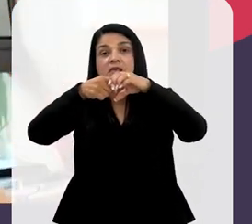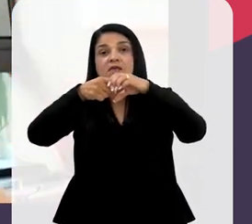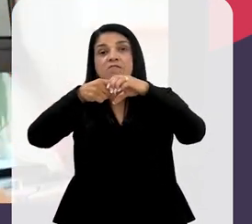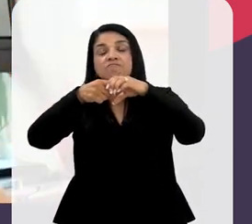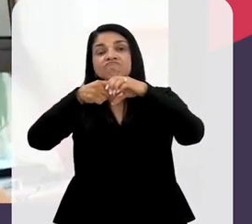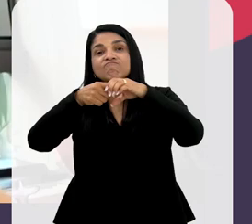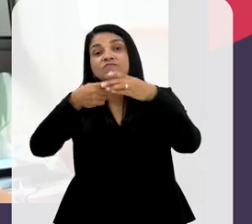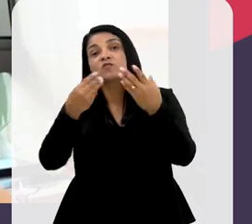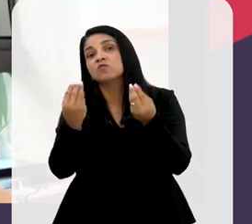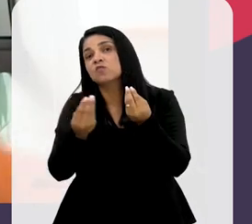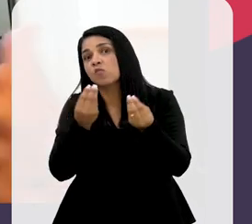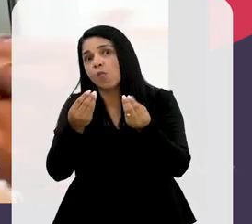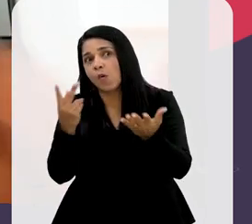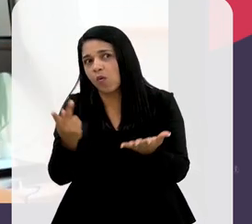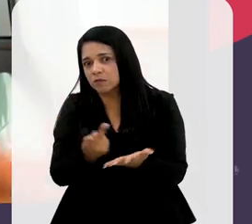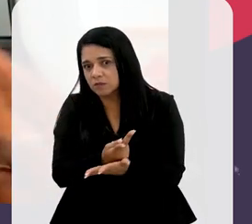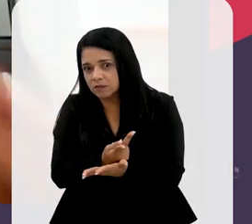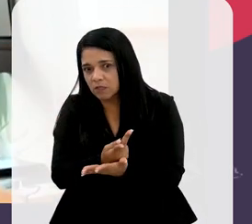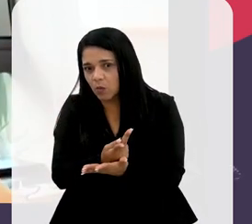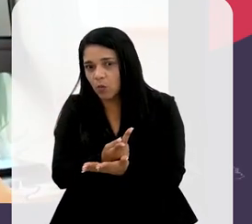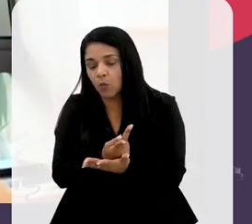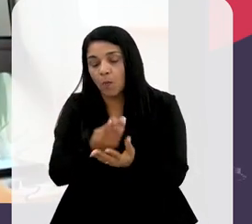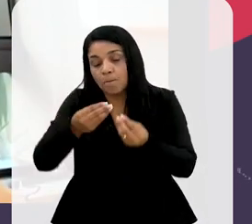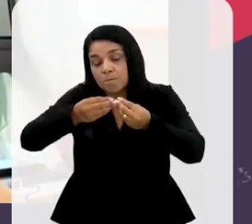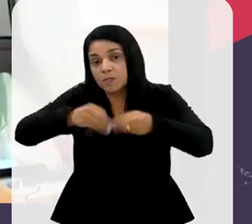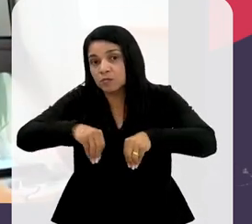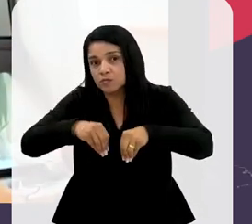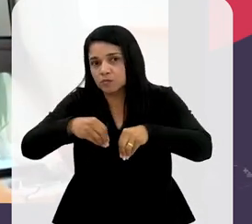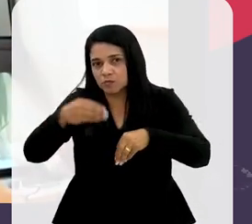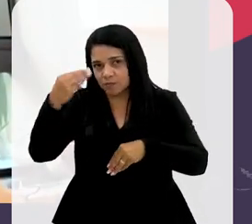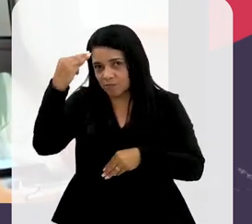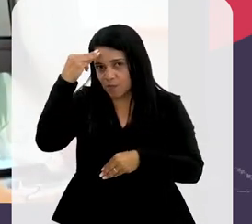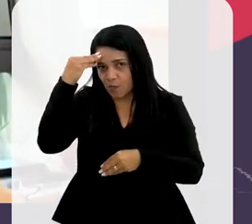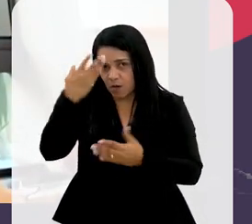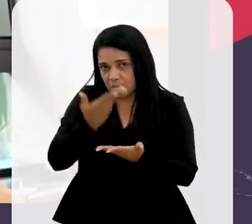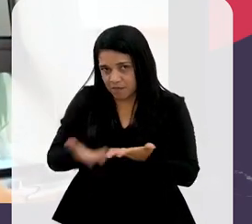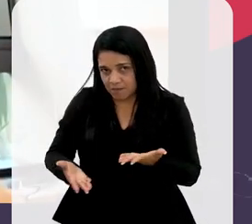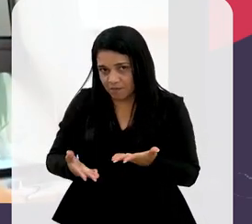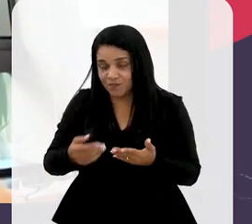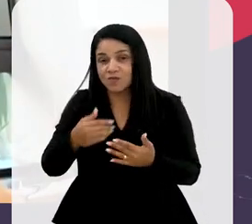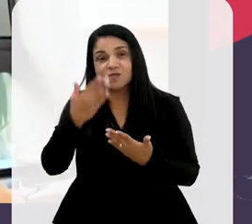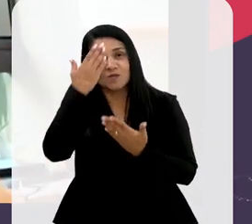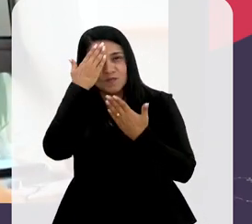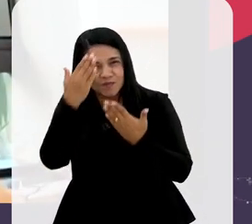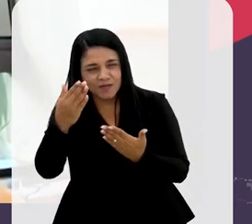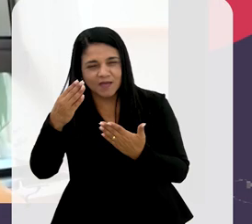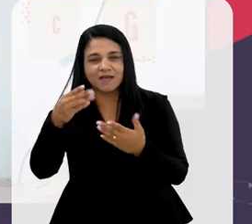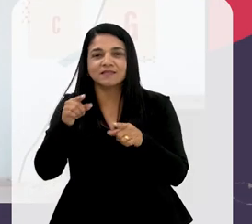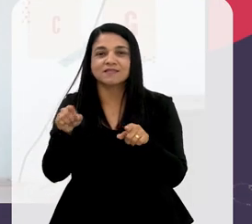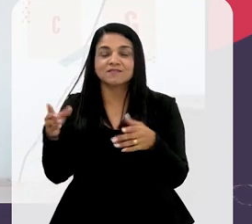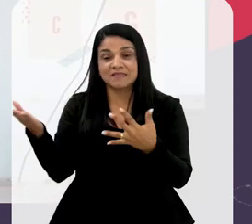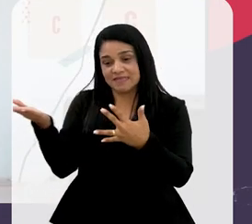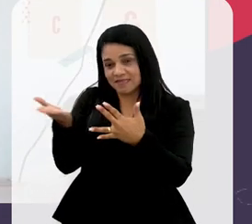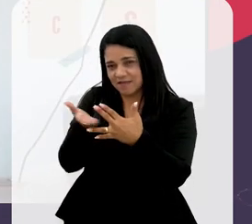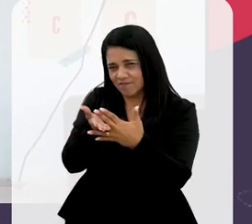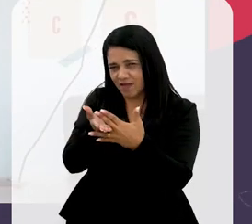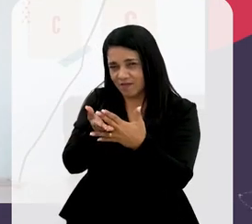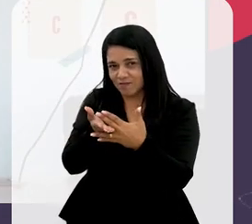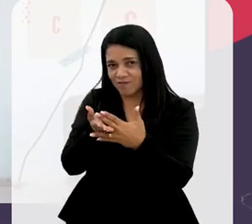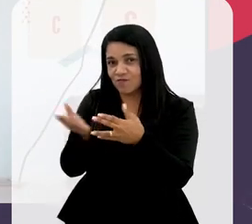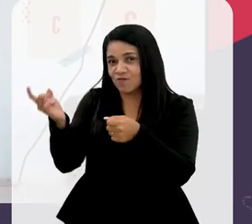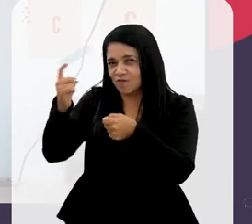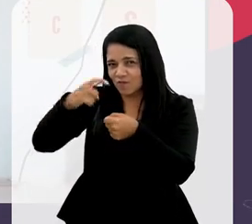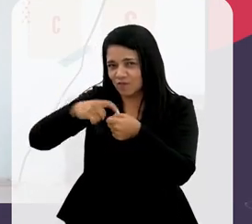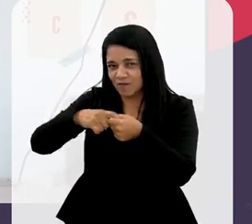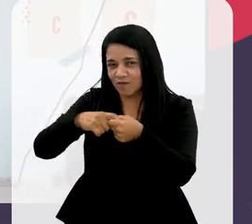mecanismos periféricos, esse fenômeno acontecesse, levando à alteração de memória. Sonisa, obrigada. A gente vai para o intervalo